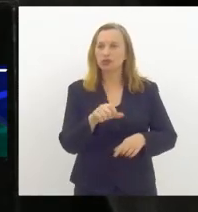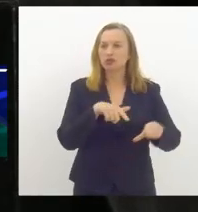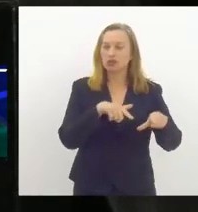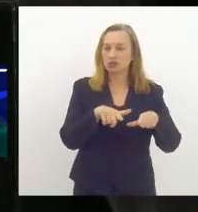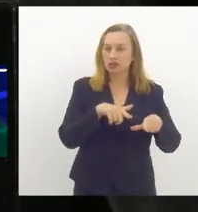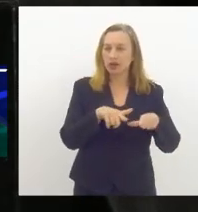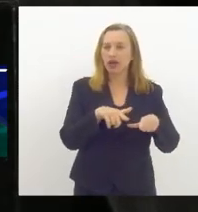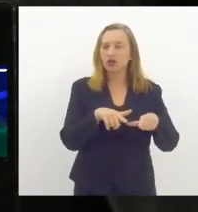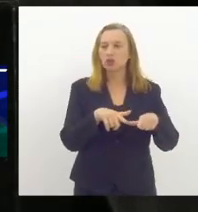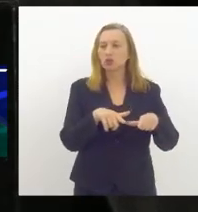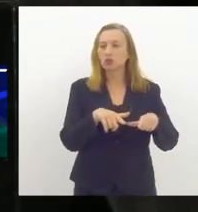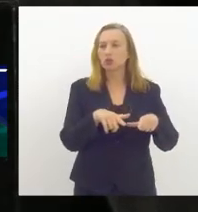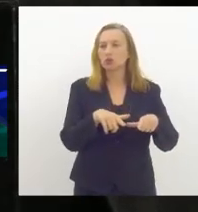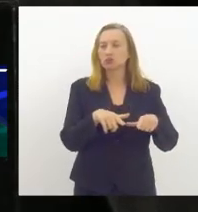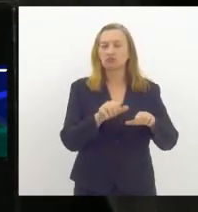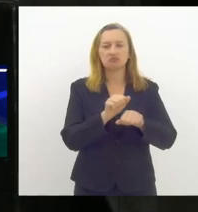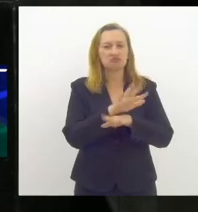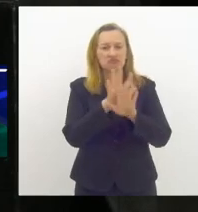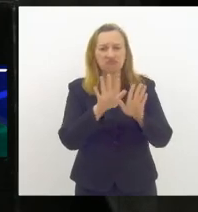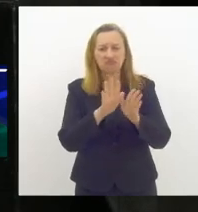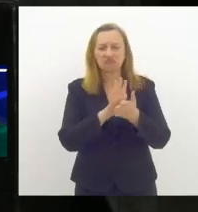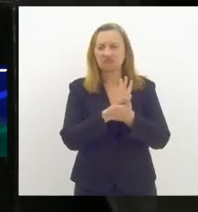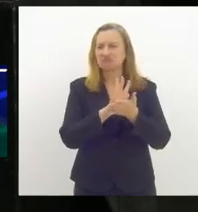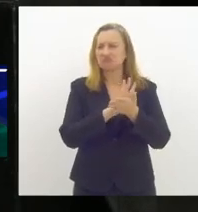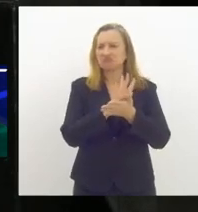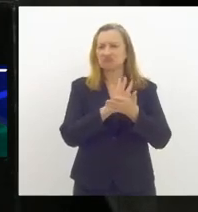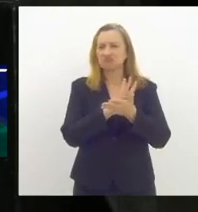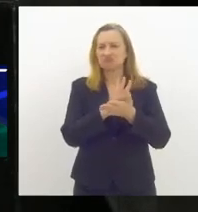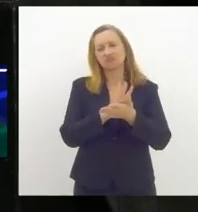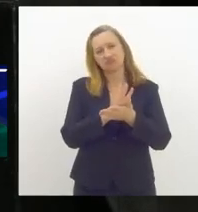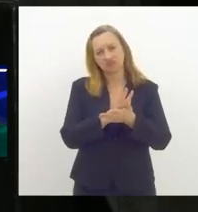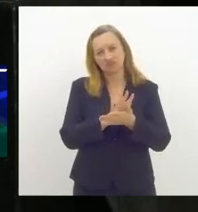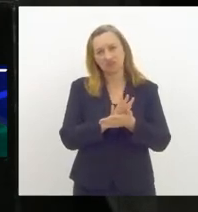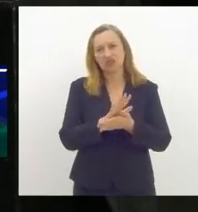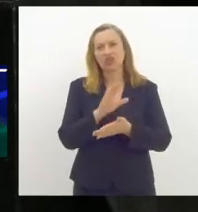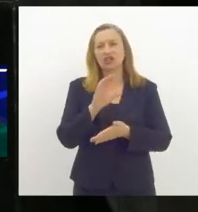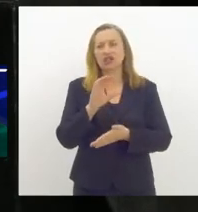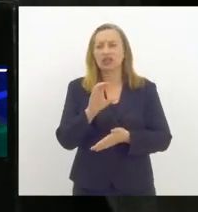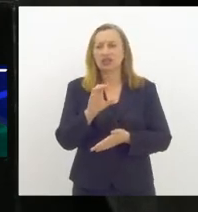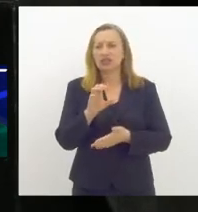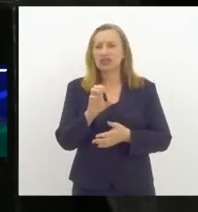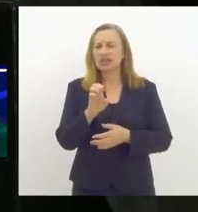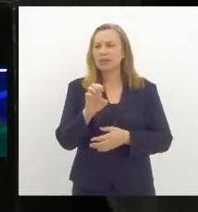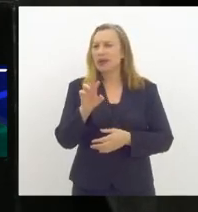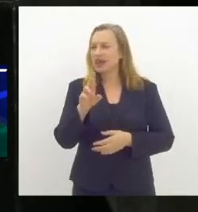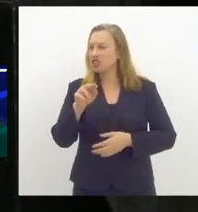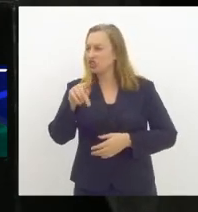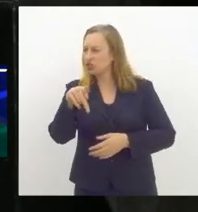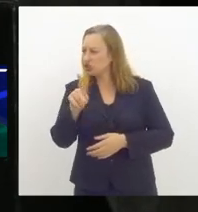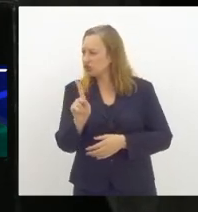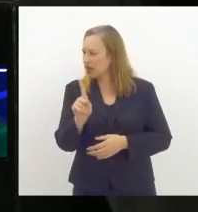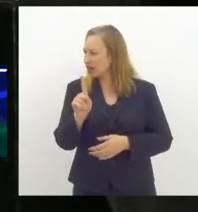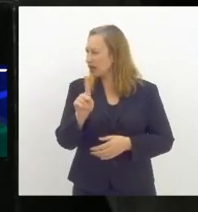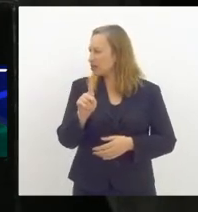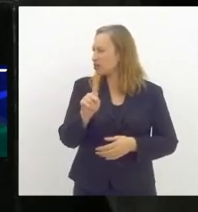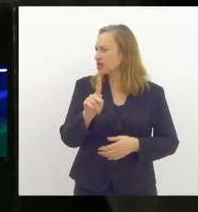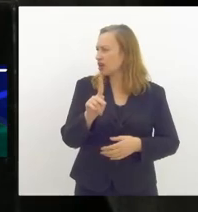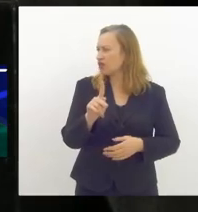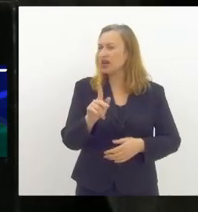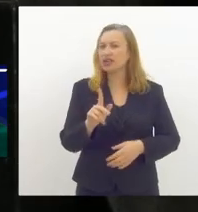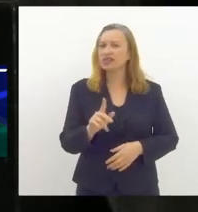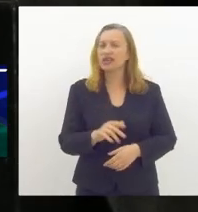e exercidos sem transparência no âmbito da fundação ceperj através de projetos variados